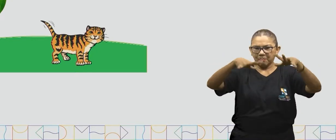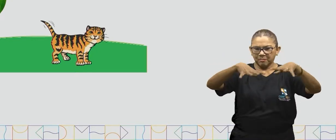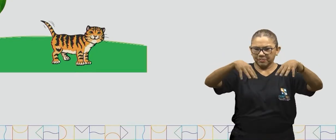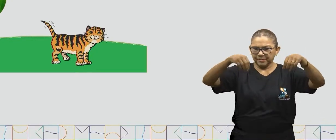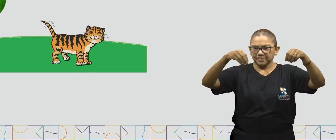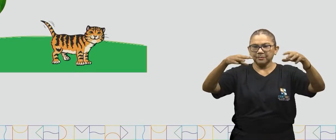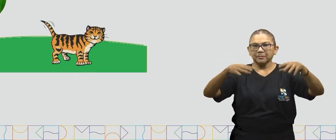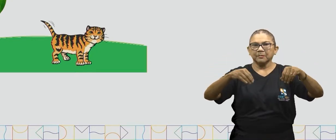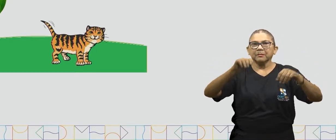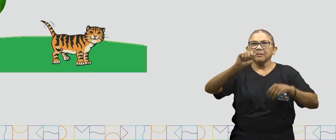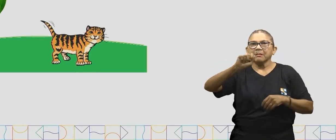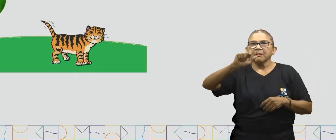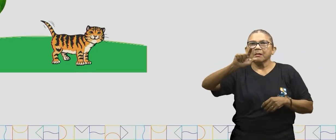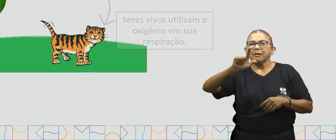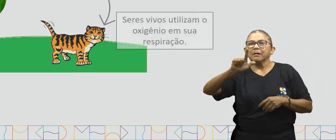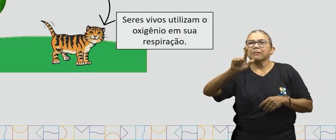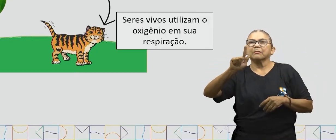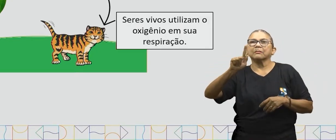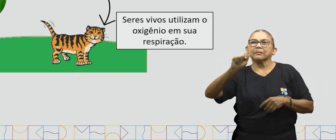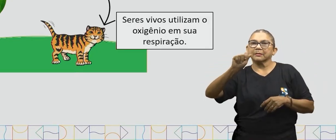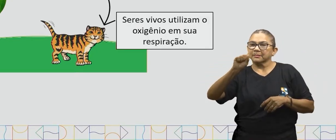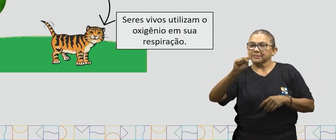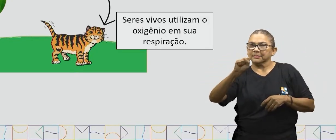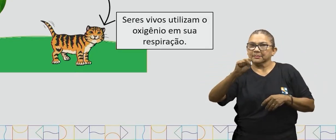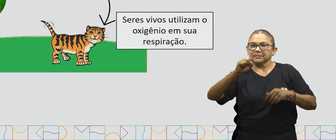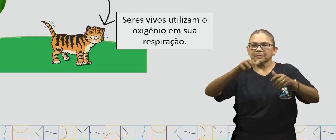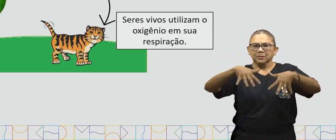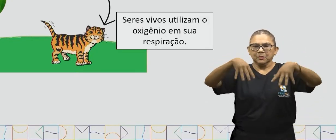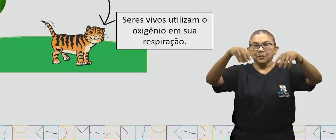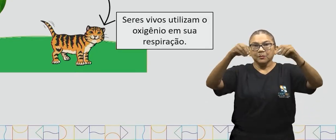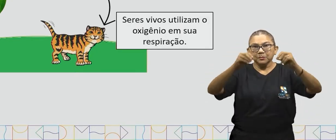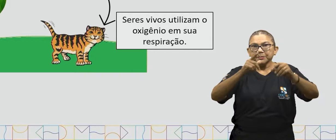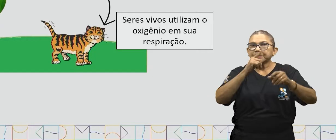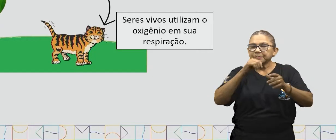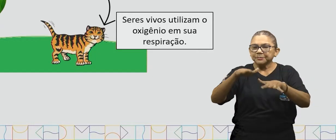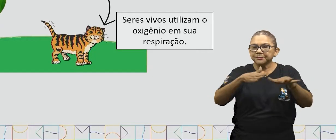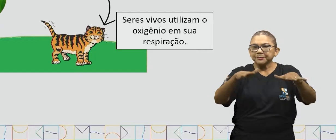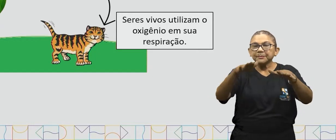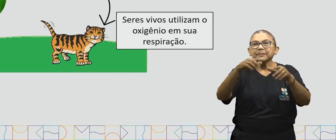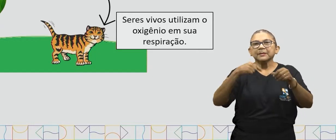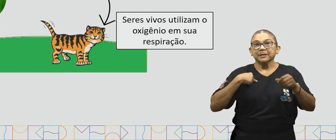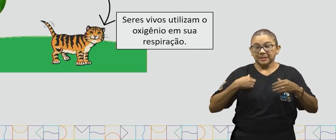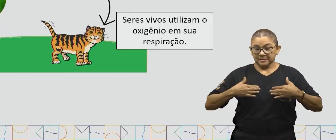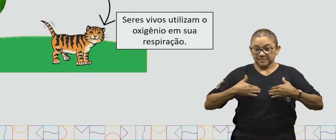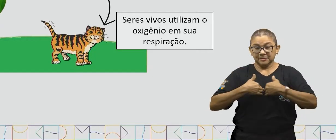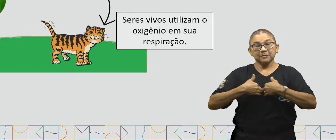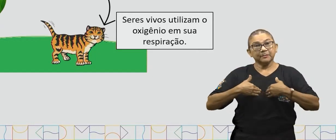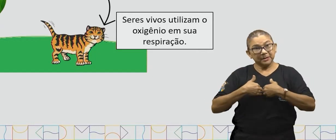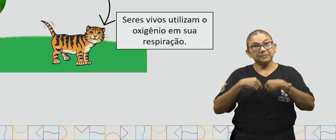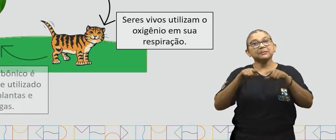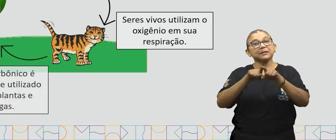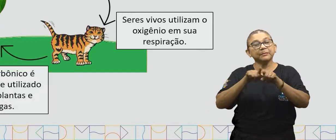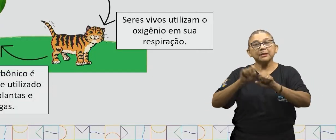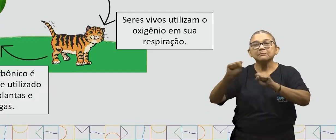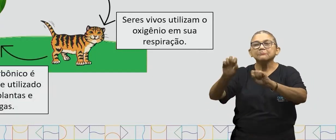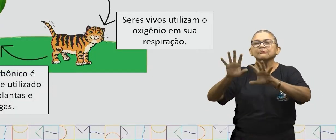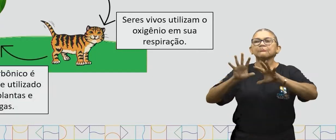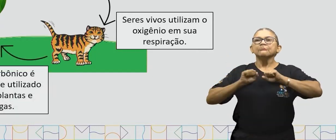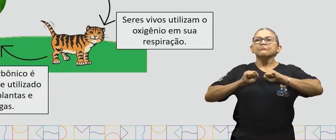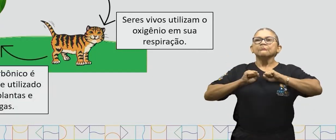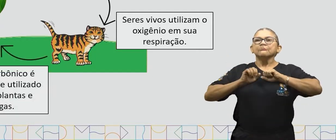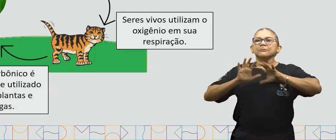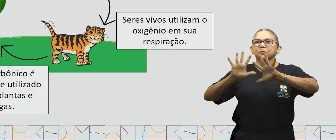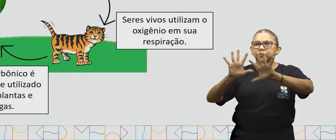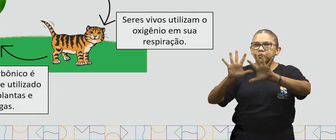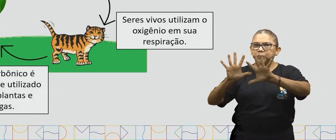gás, esse gás é utilizado por outros seres vivos. Os seres vivos, por sua vez, liberam o gás